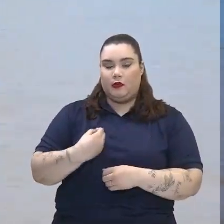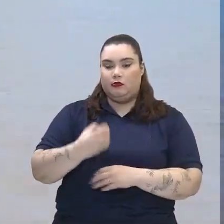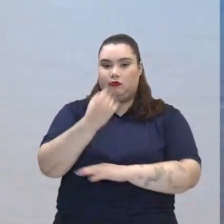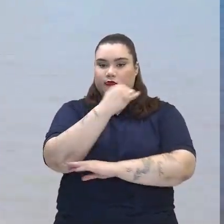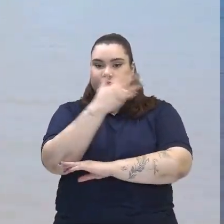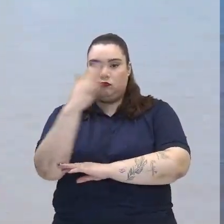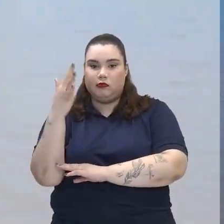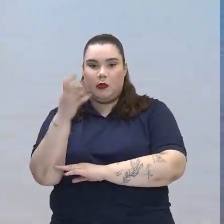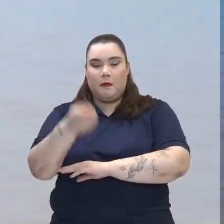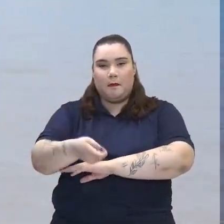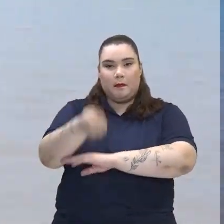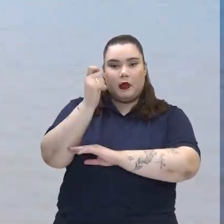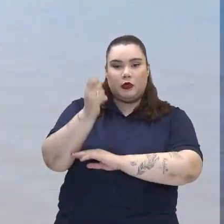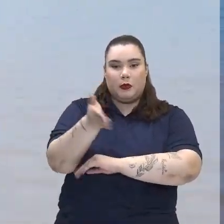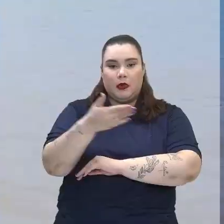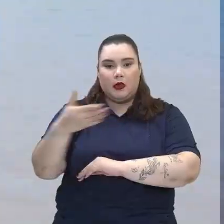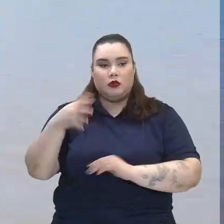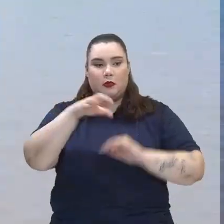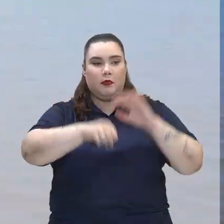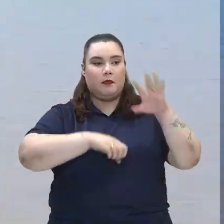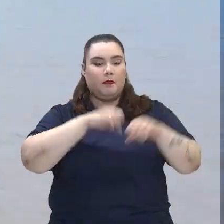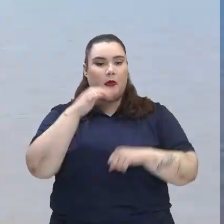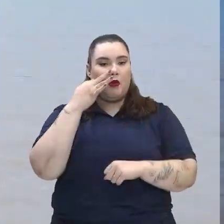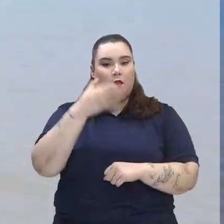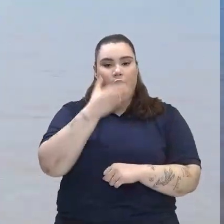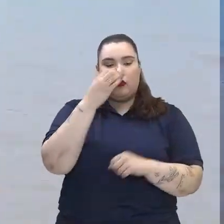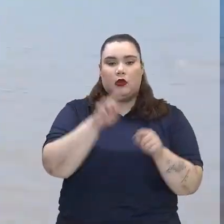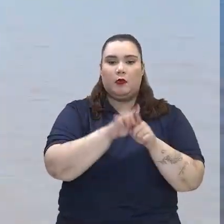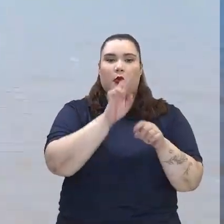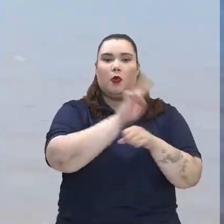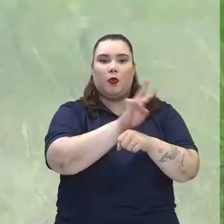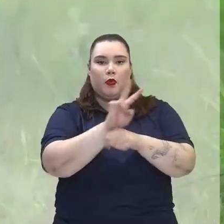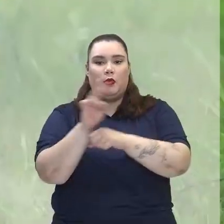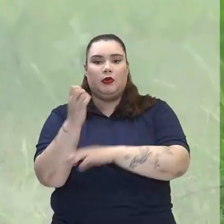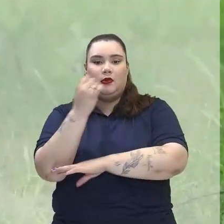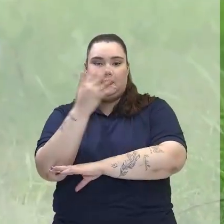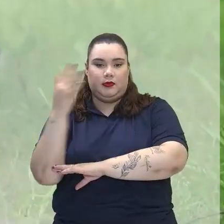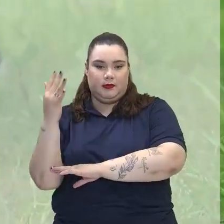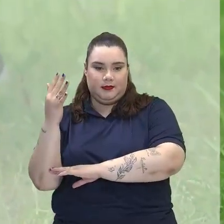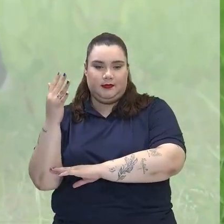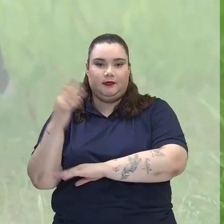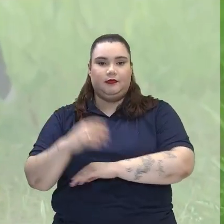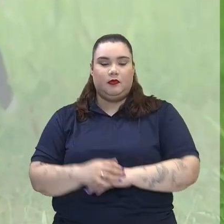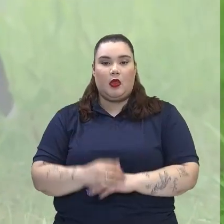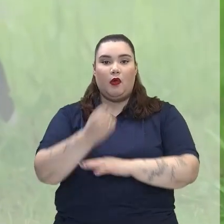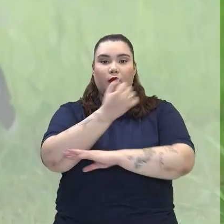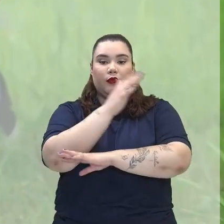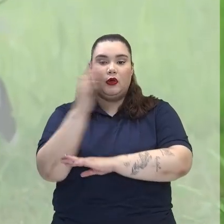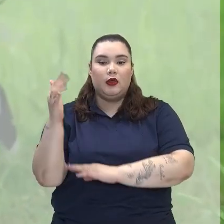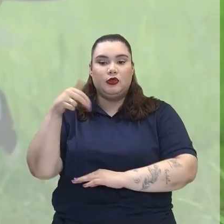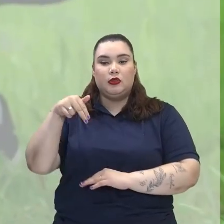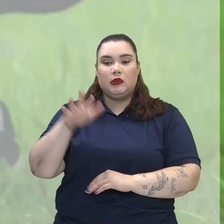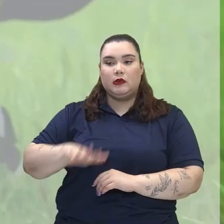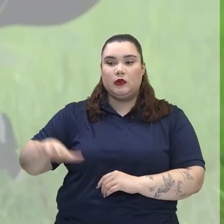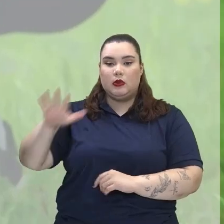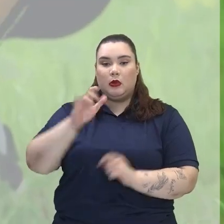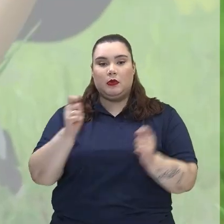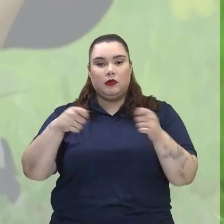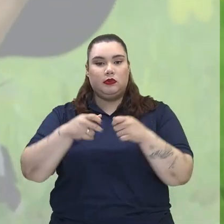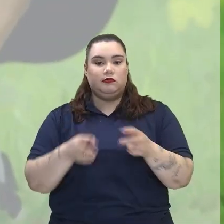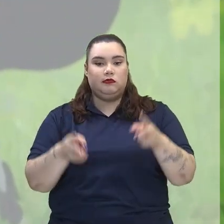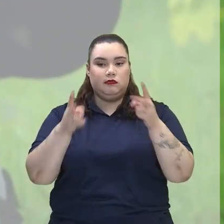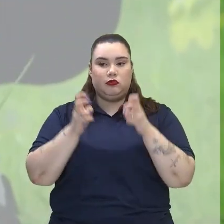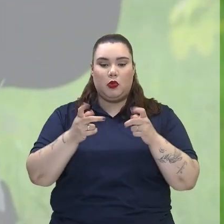floresta, pescando, colhendo e cuidando do que a natureza oferece. Nas florestas nacionais, é possível fazer